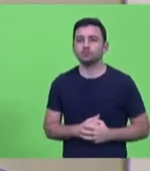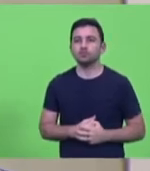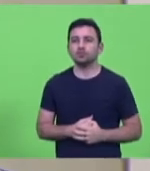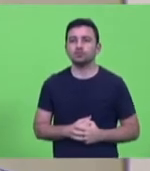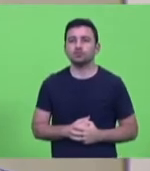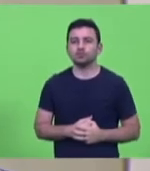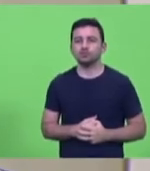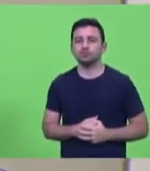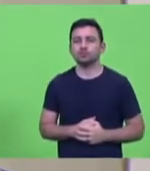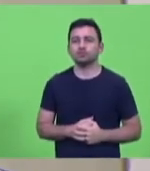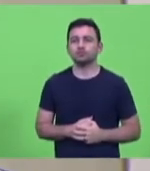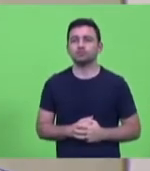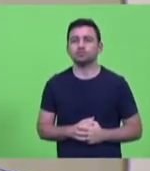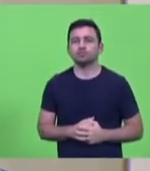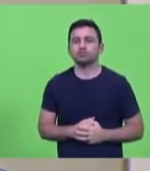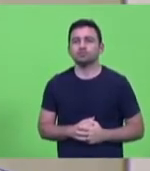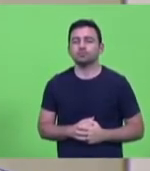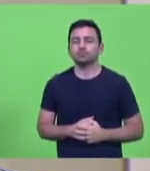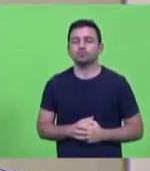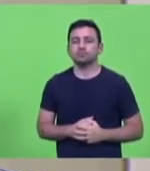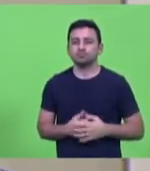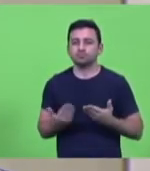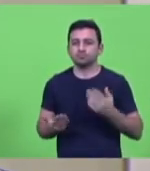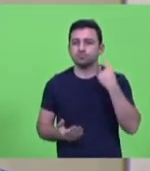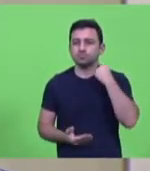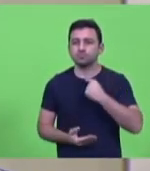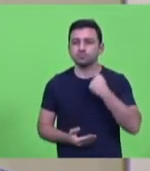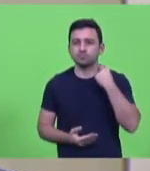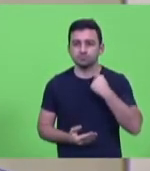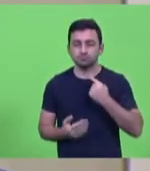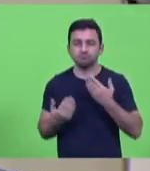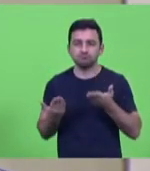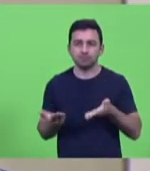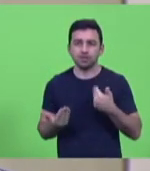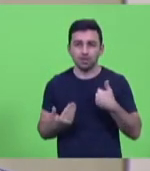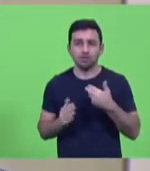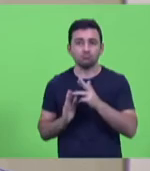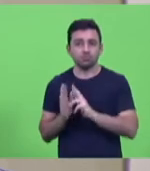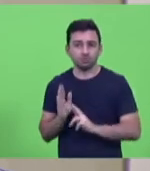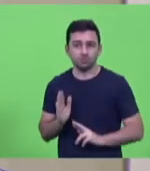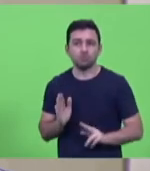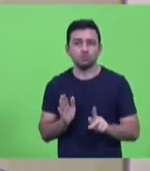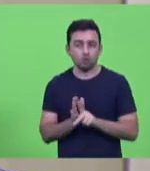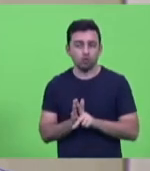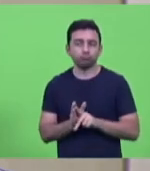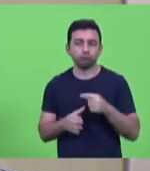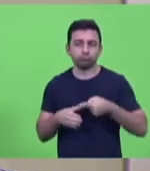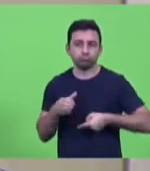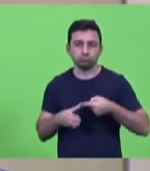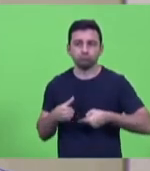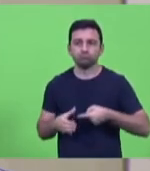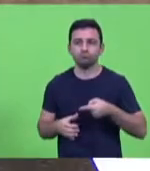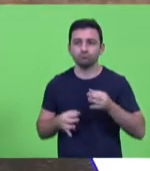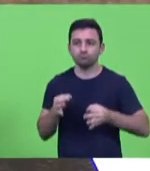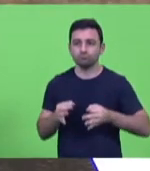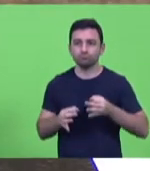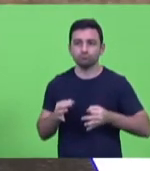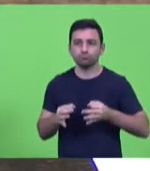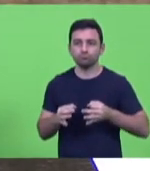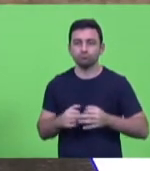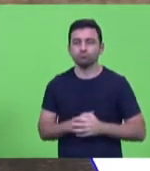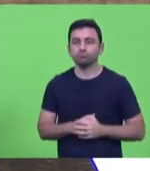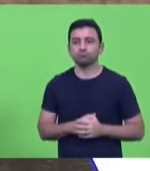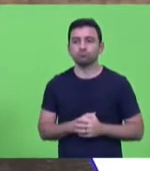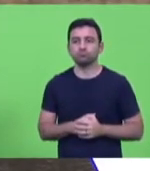Boa tarde, colegas. Deputado Silvio Drevec. Eu fui relator na Comissão de Constituição e Justiça. Esse projeto foi da época que eu estava no comando, que